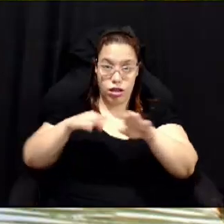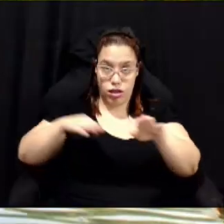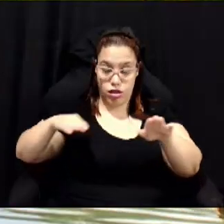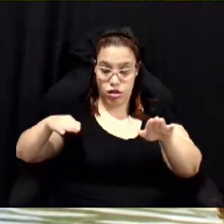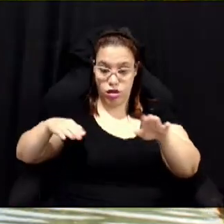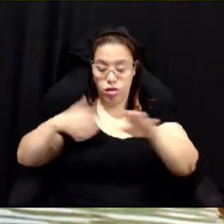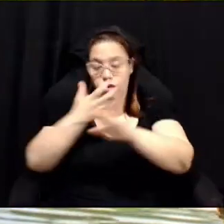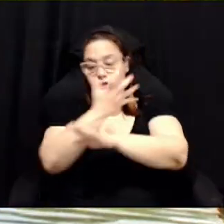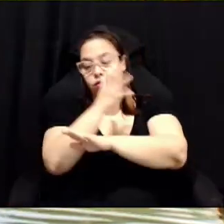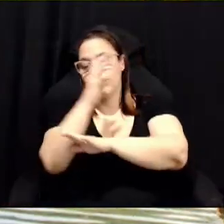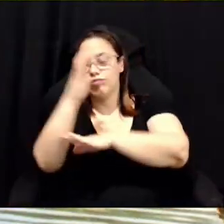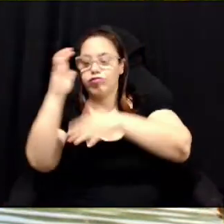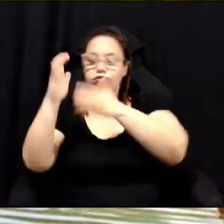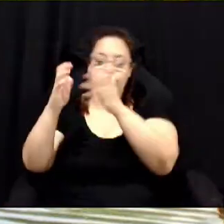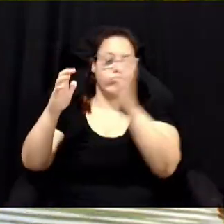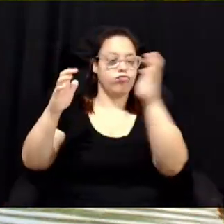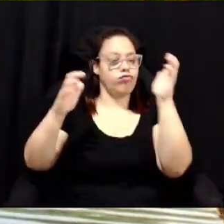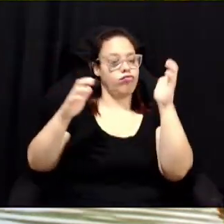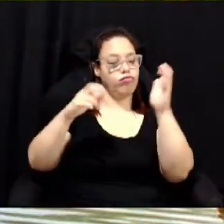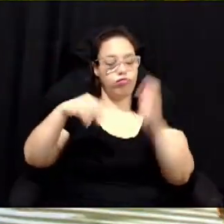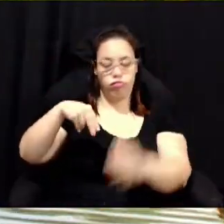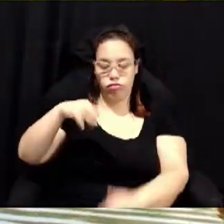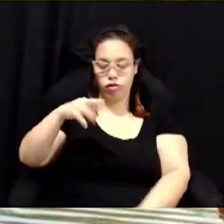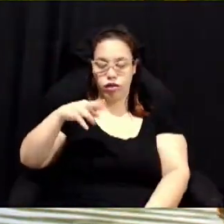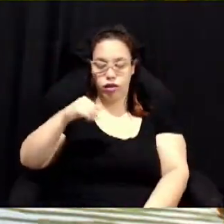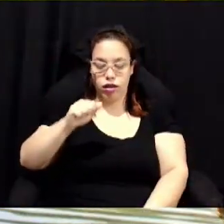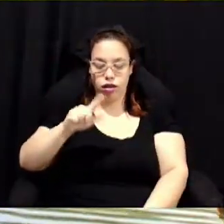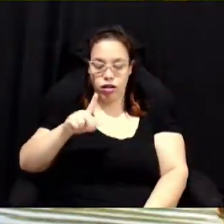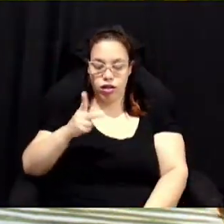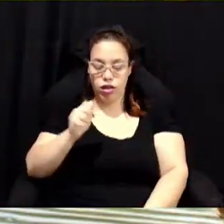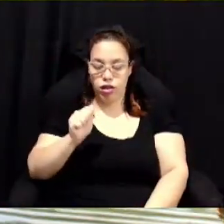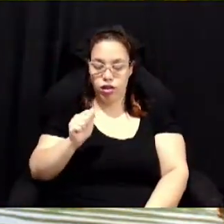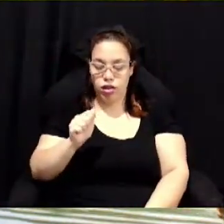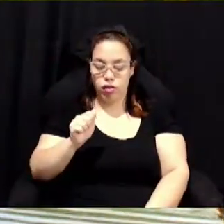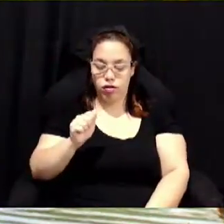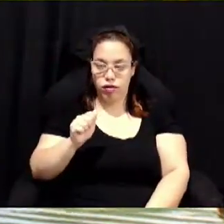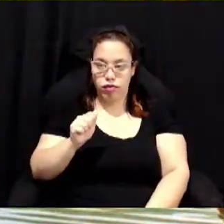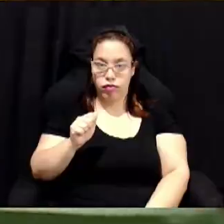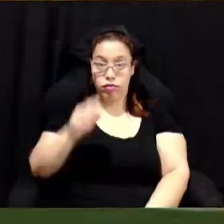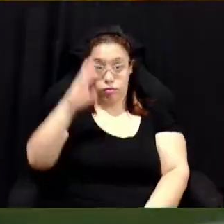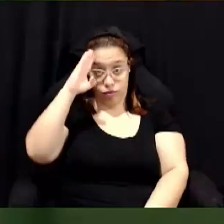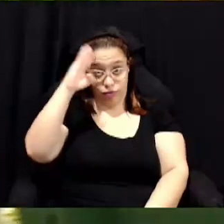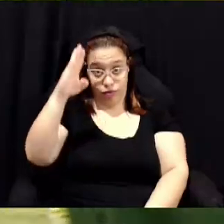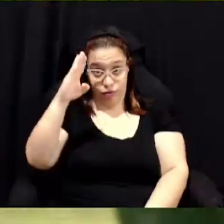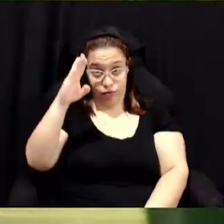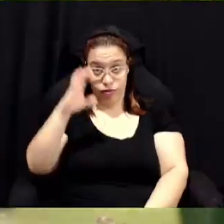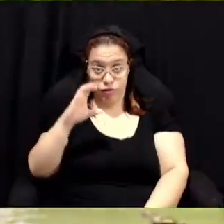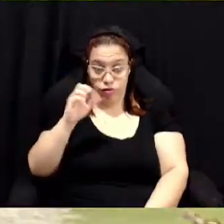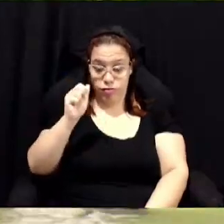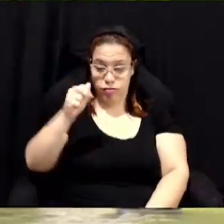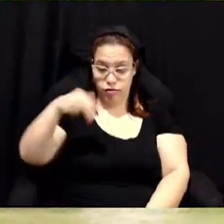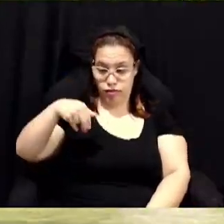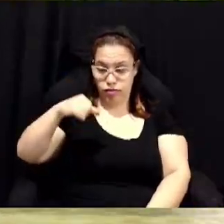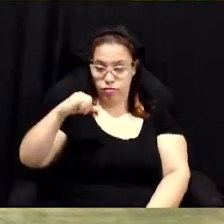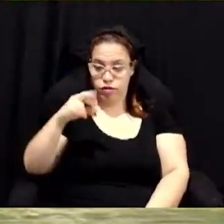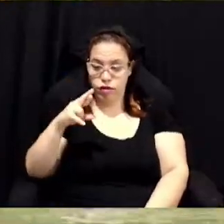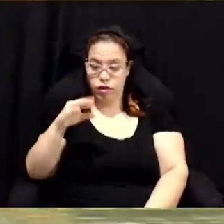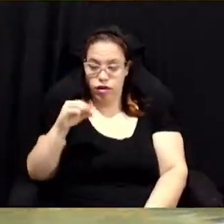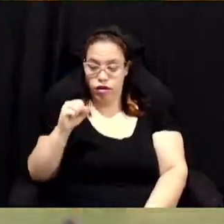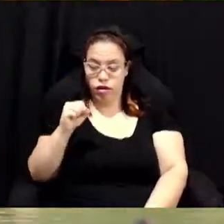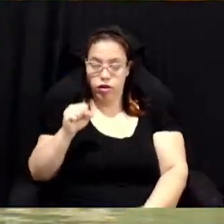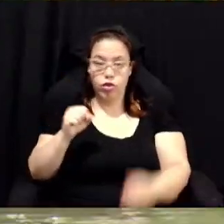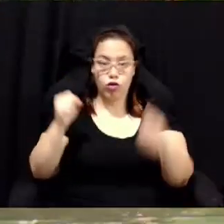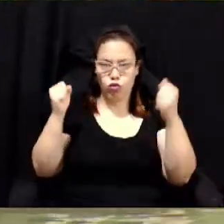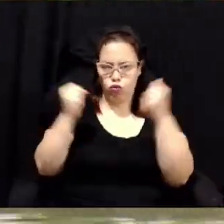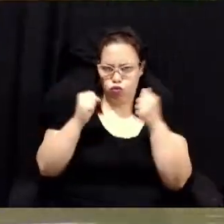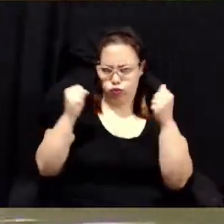de correr na trilha ao invés no asfalto, né? E a gente até prioriza isso no canicross. Além de manter os cães ativos, a